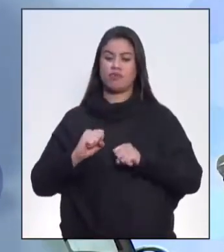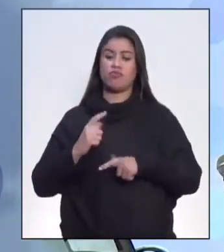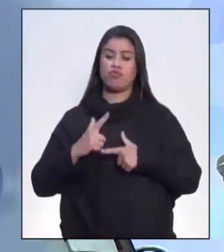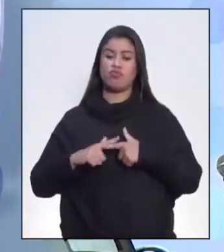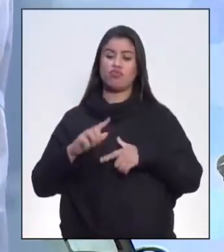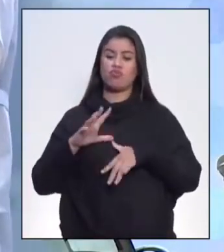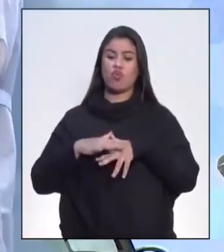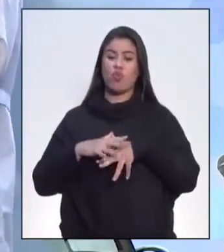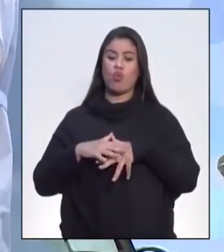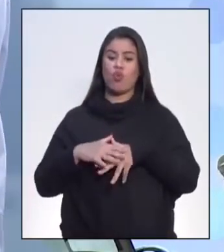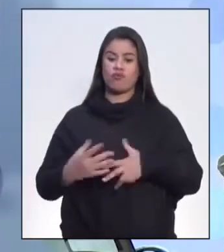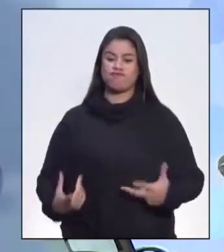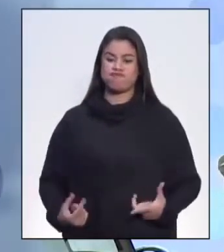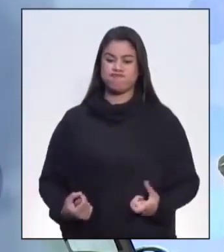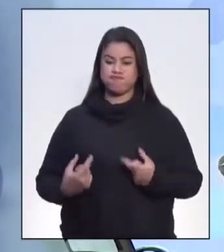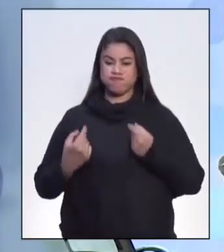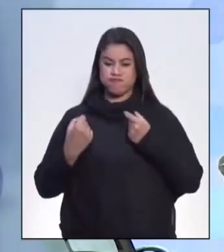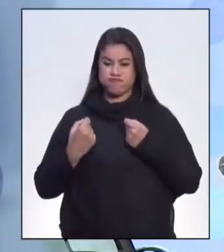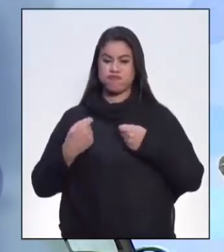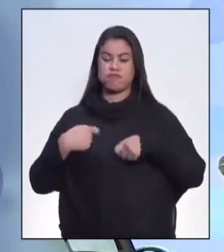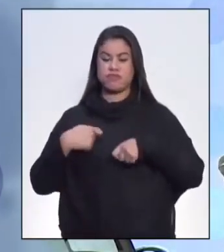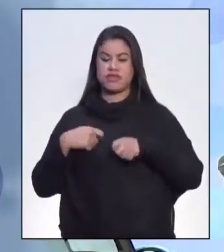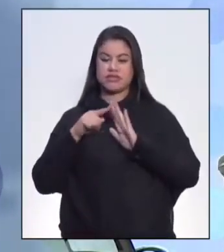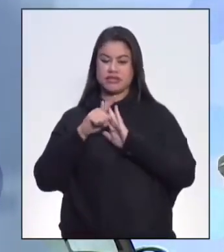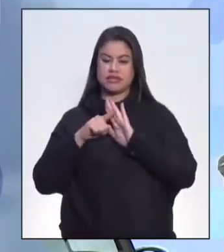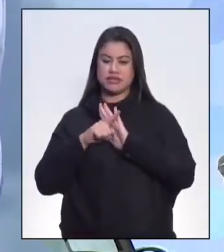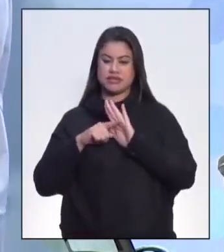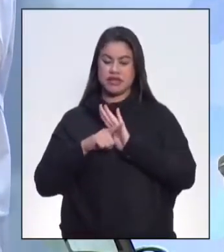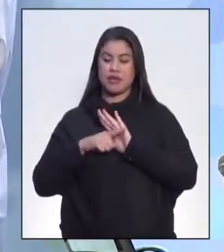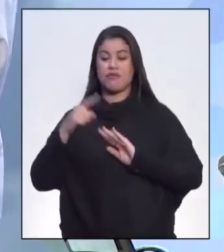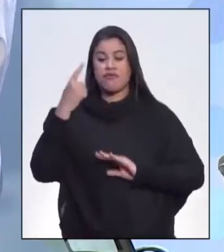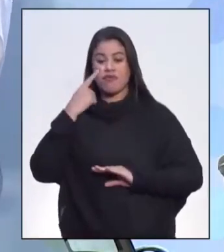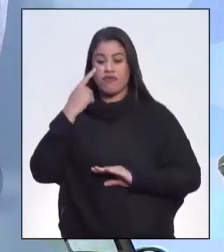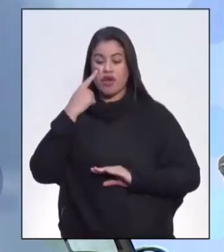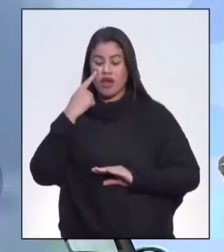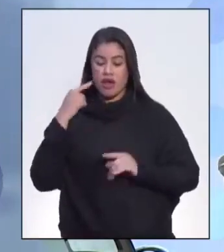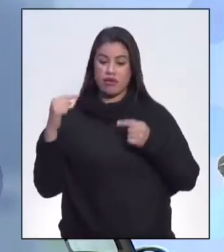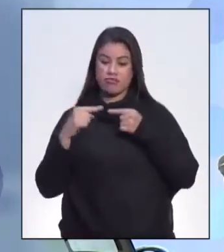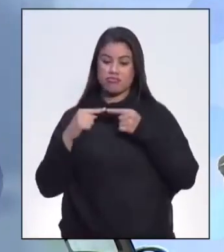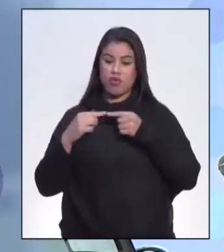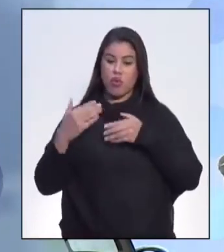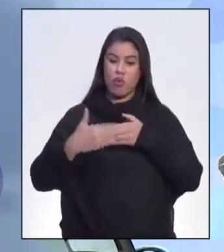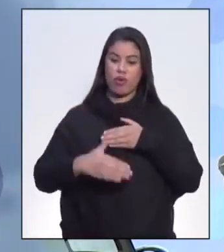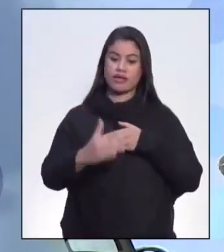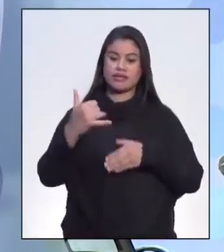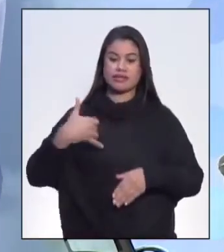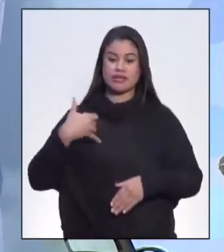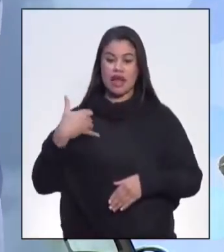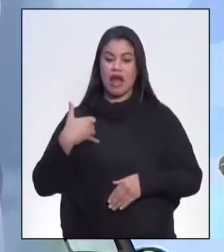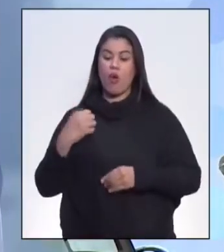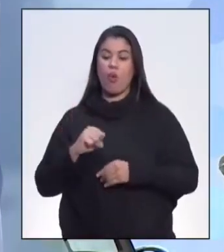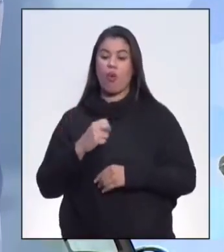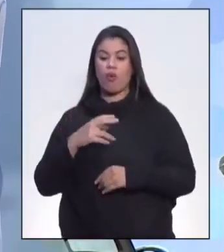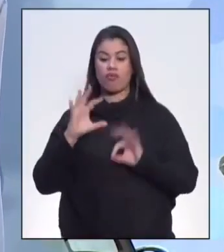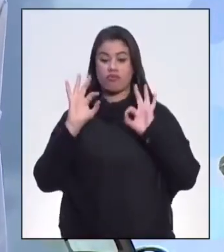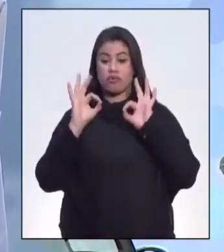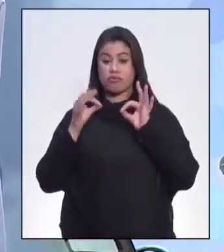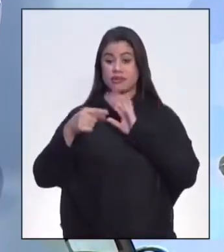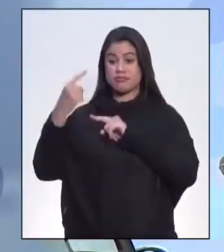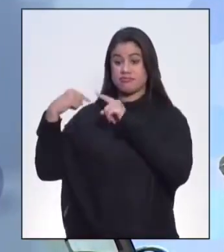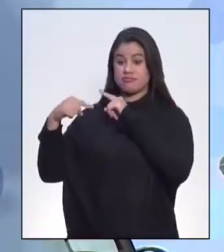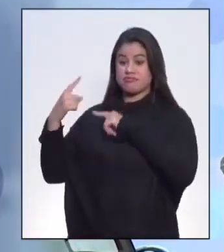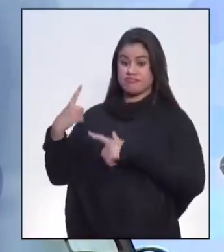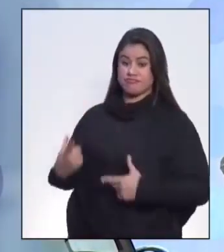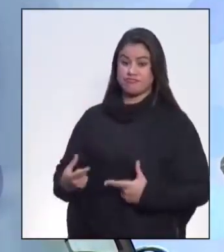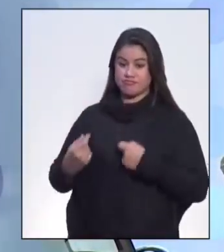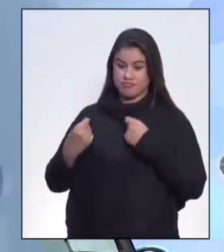tal, aí tem que fazer um examezinho aí, dependendo da idade, ou dependendo do histórico da família. Tudo bem?